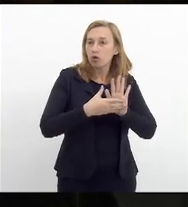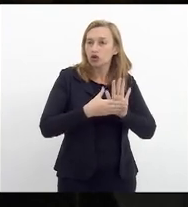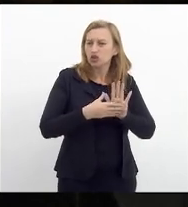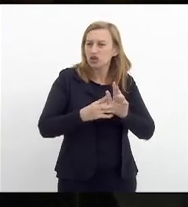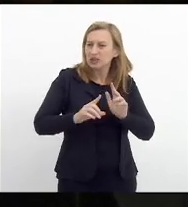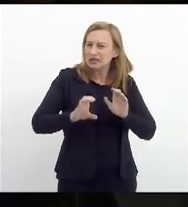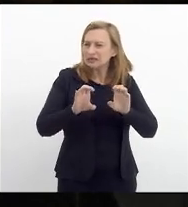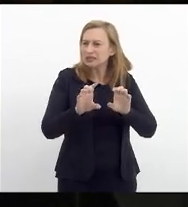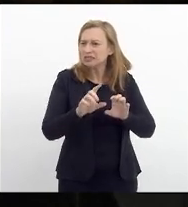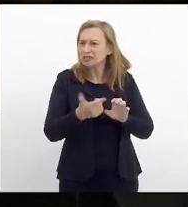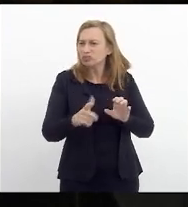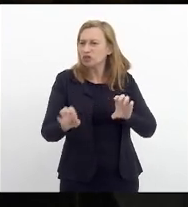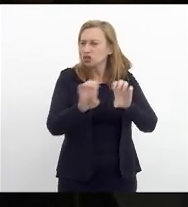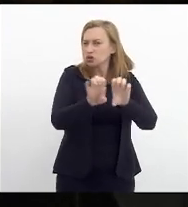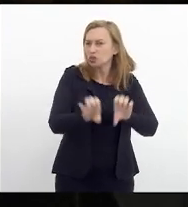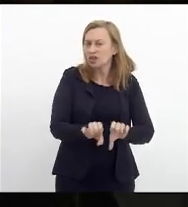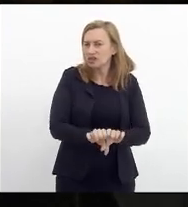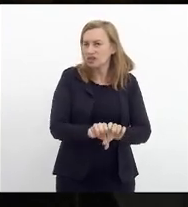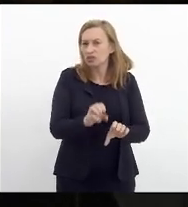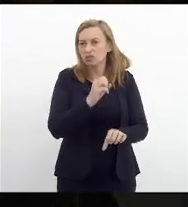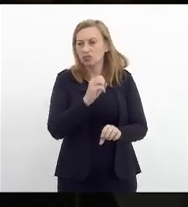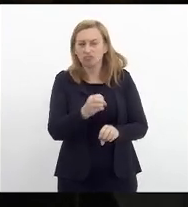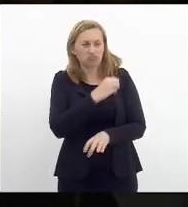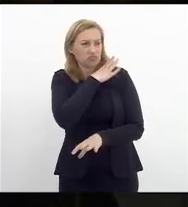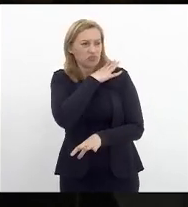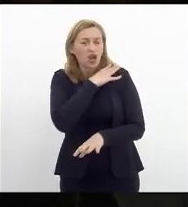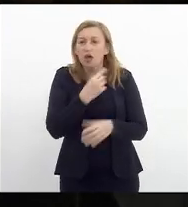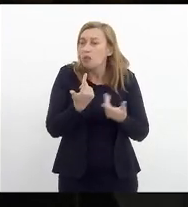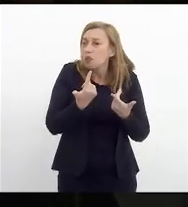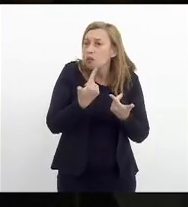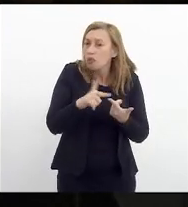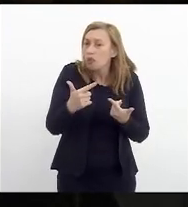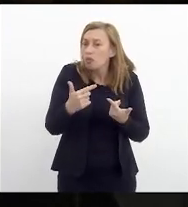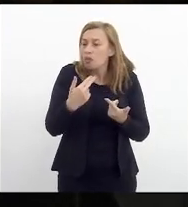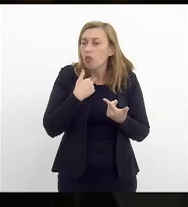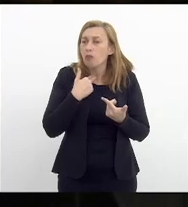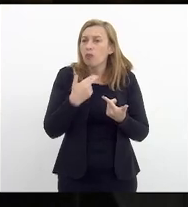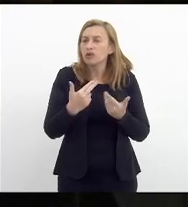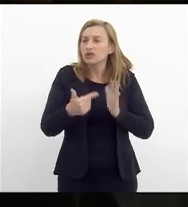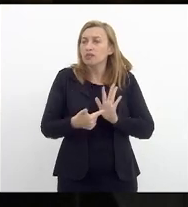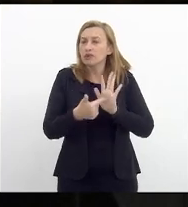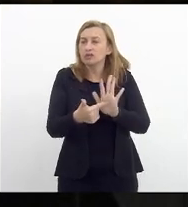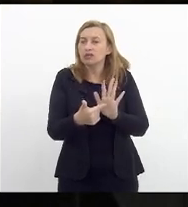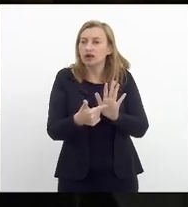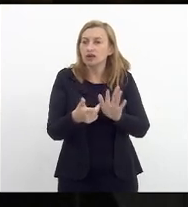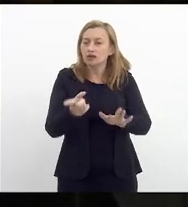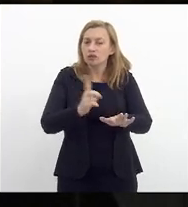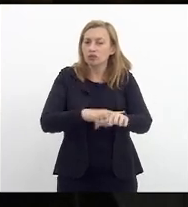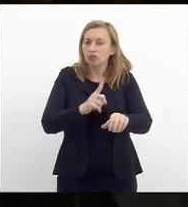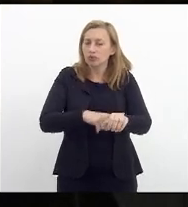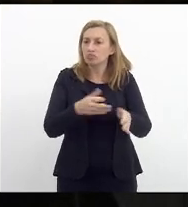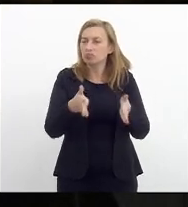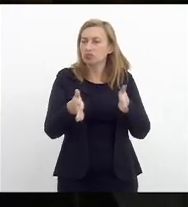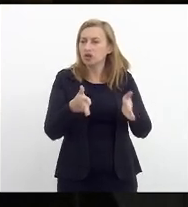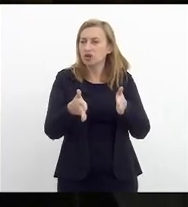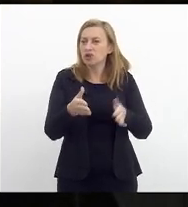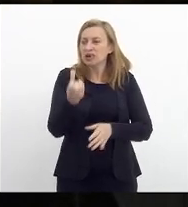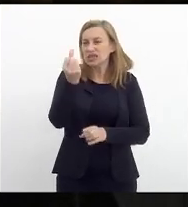ensino médio não pode ser apresentada por uma medida provisória que tem 6 meses de